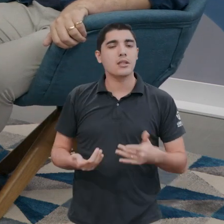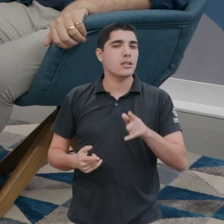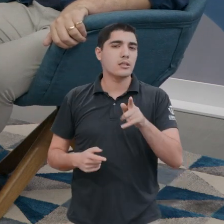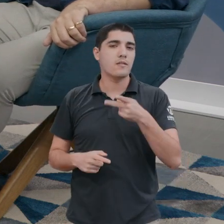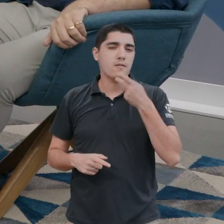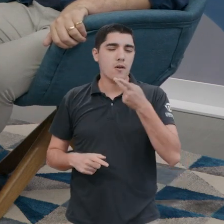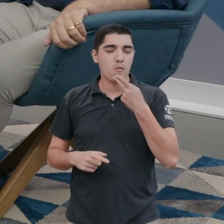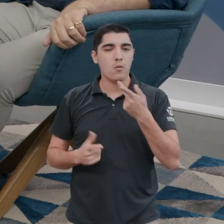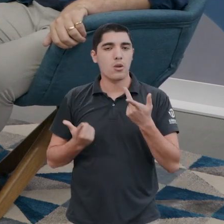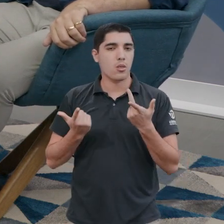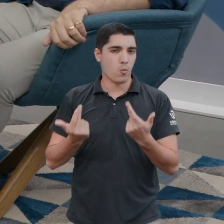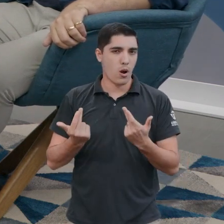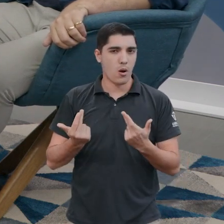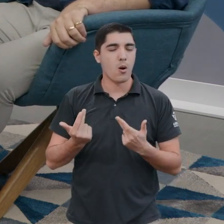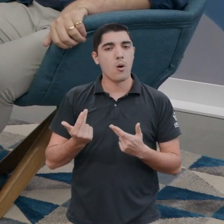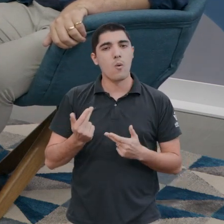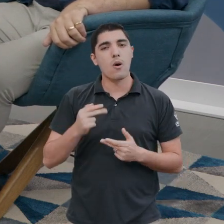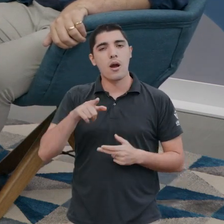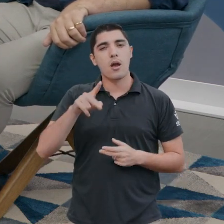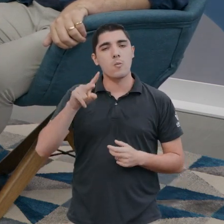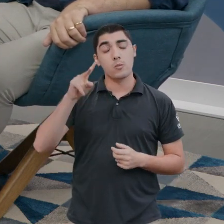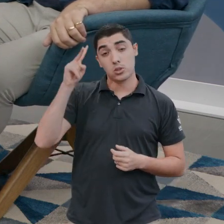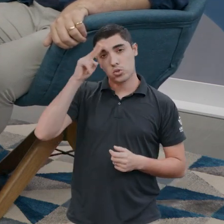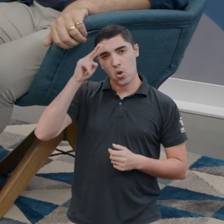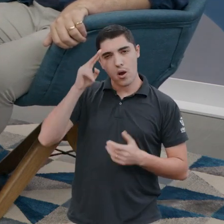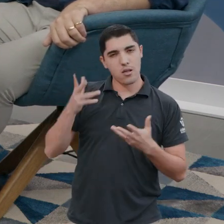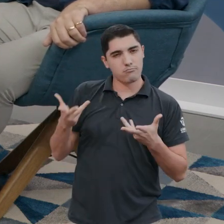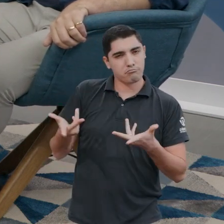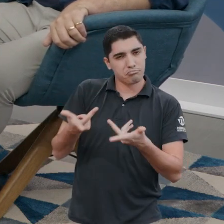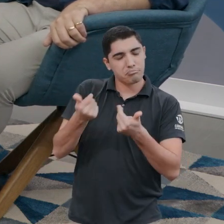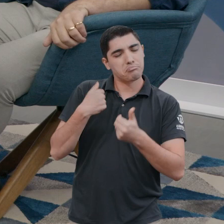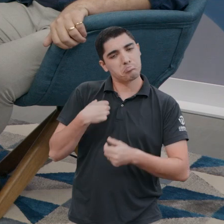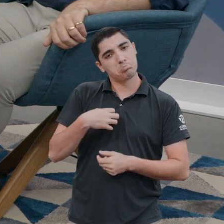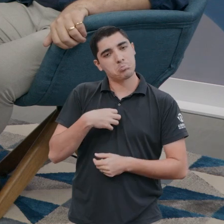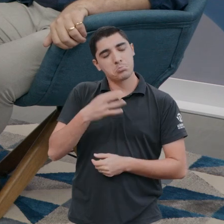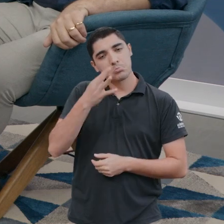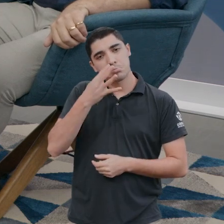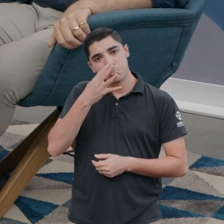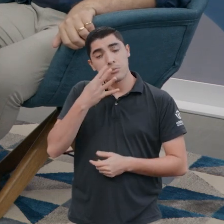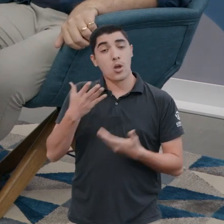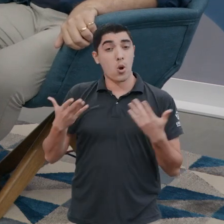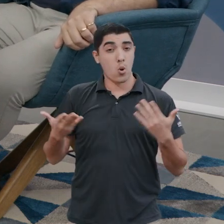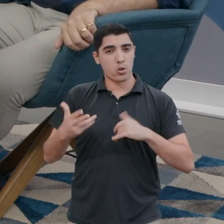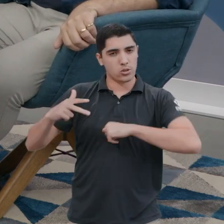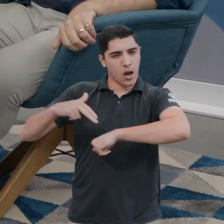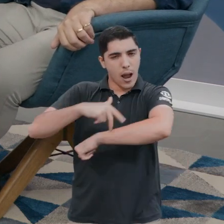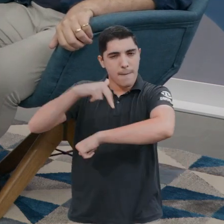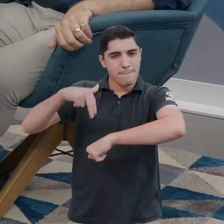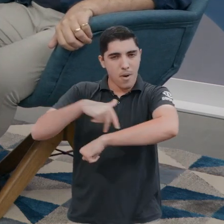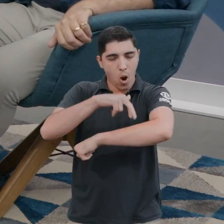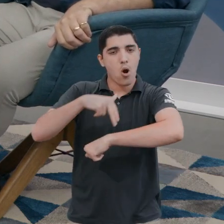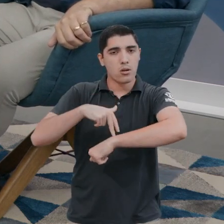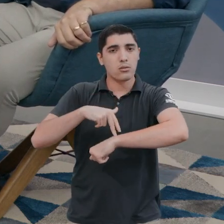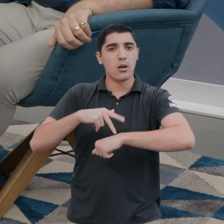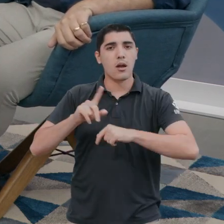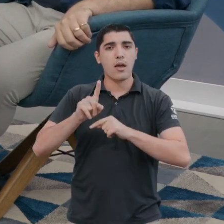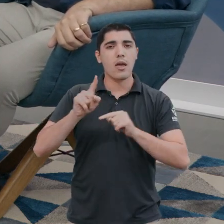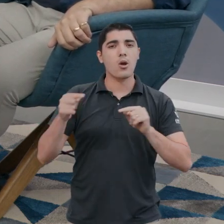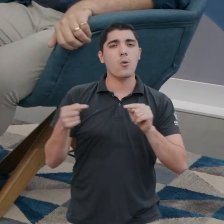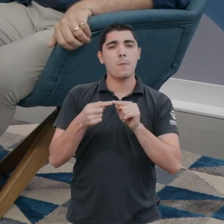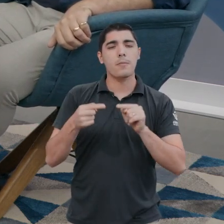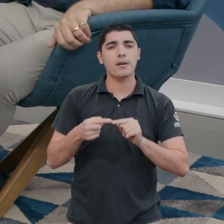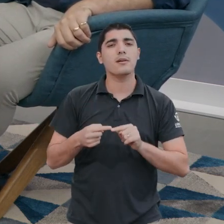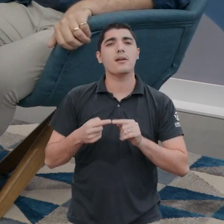off, né? Você citou uma situação, uma história bastante interessante, que hoje a moda é vista por muitos